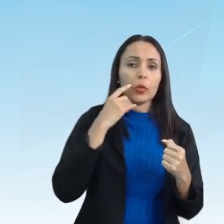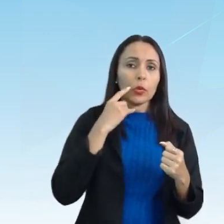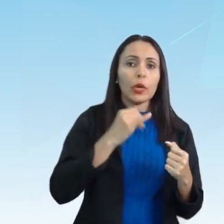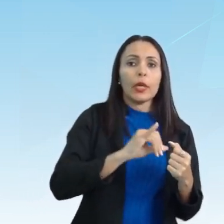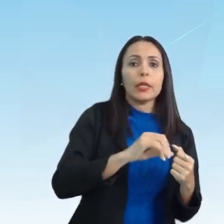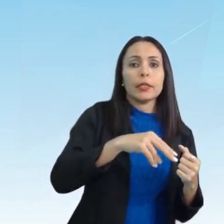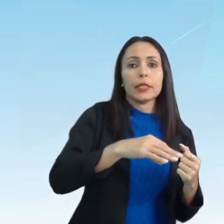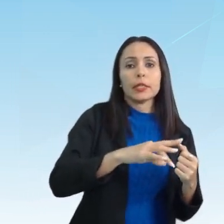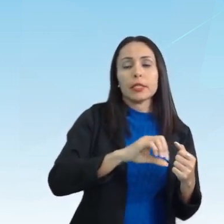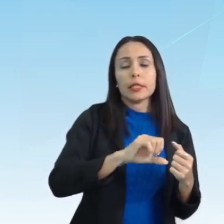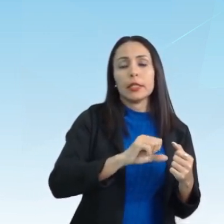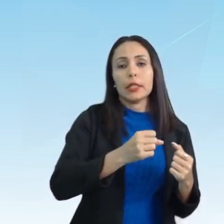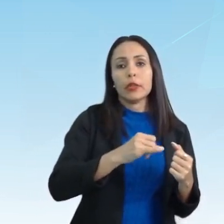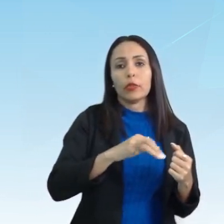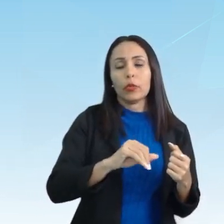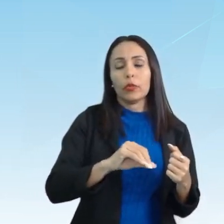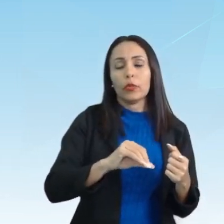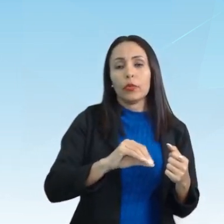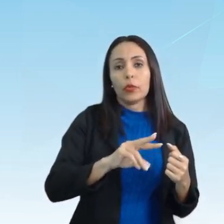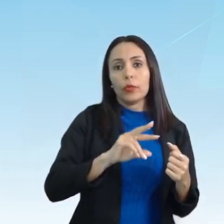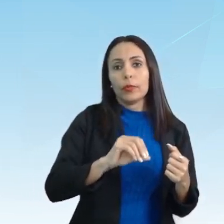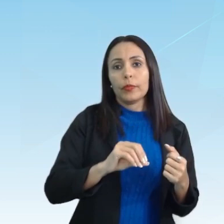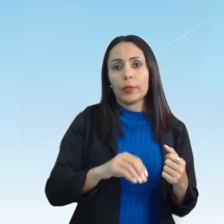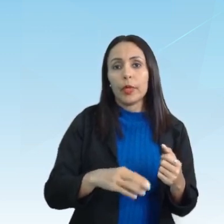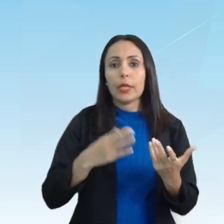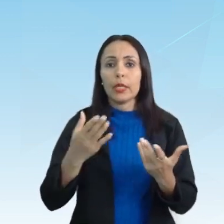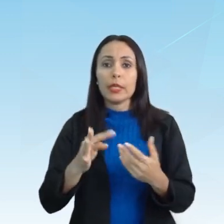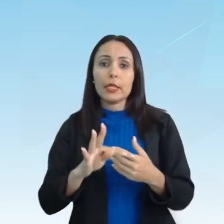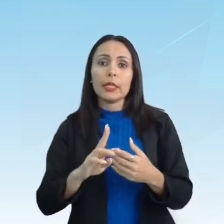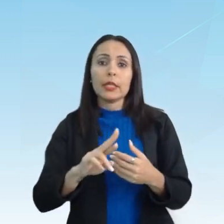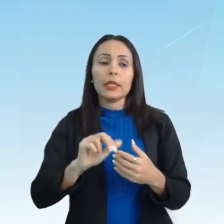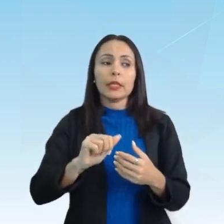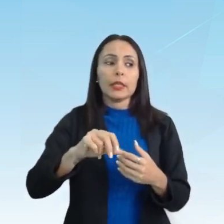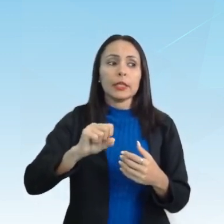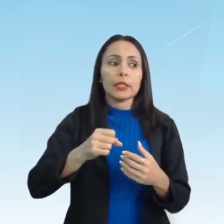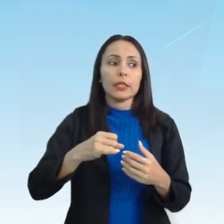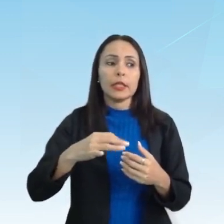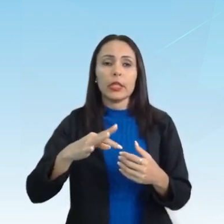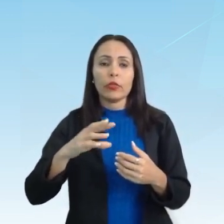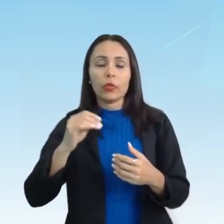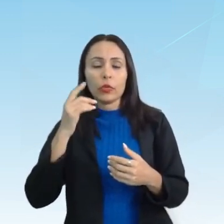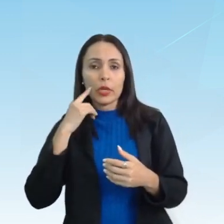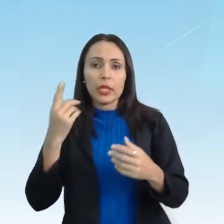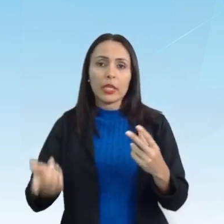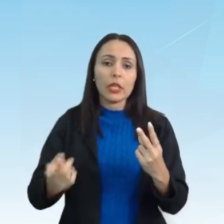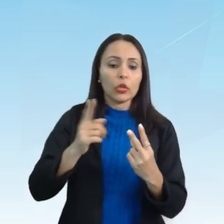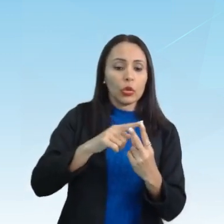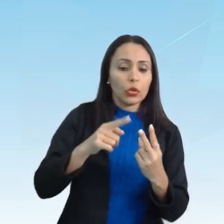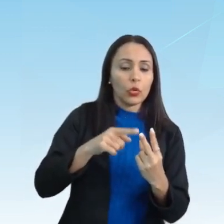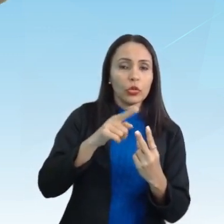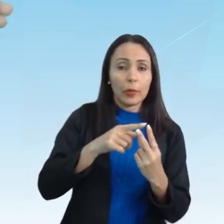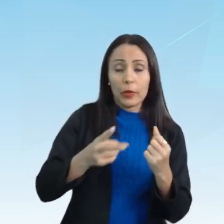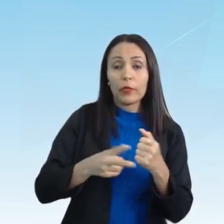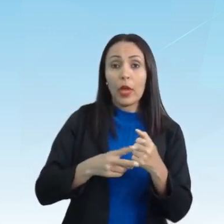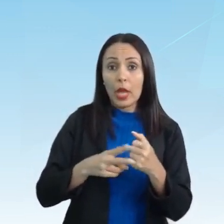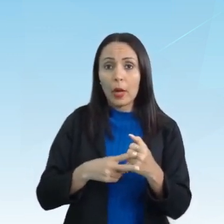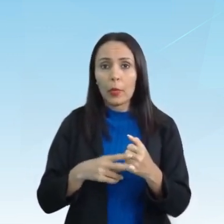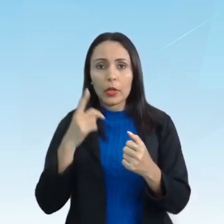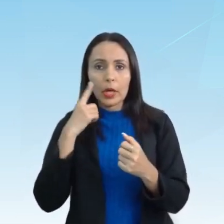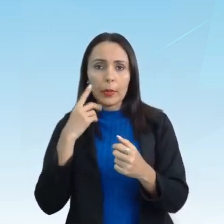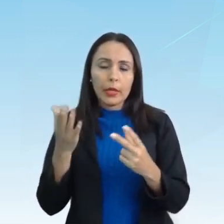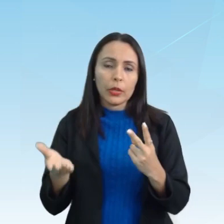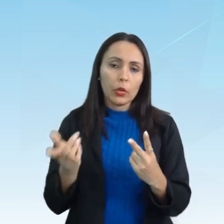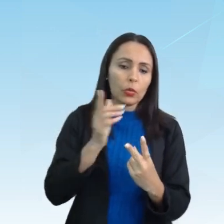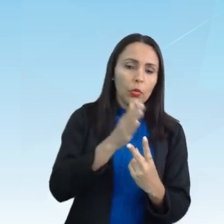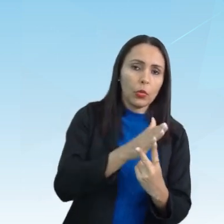transitivos, direto ou indireto. Também temos os verbos que são bitransitivos, ou transitivo